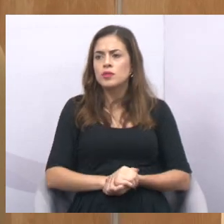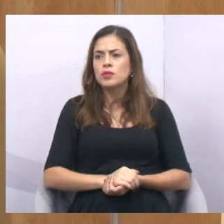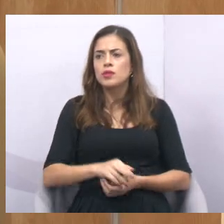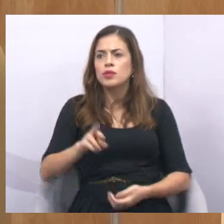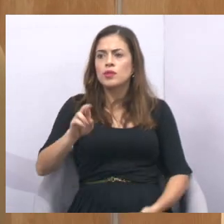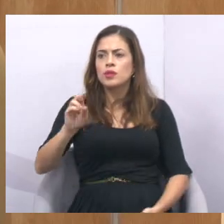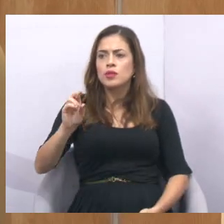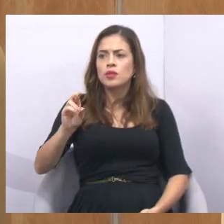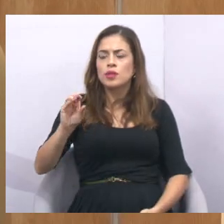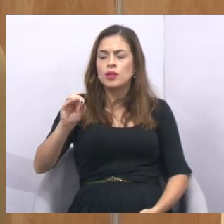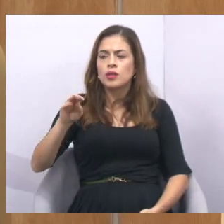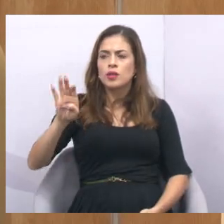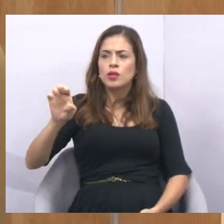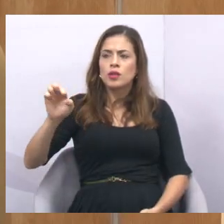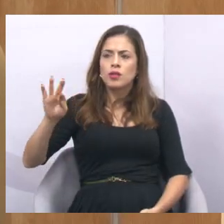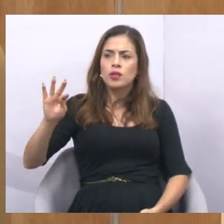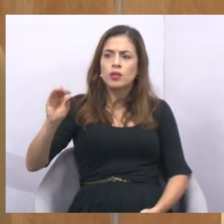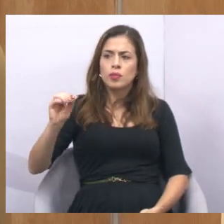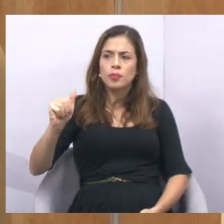está aqui,